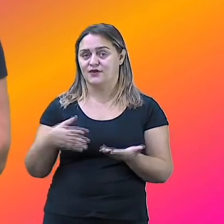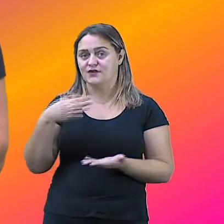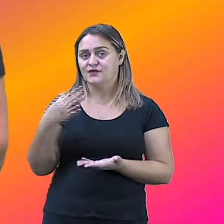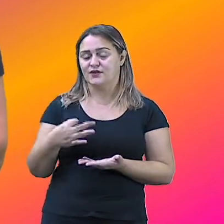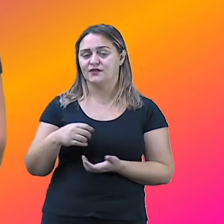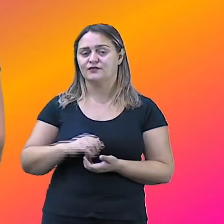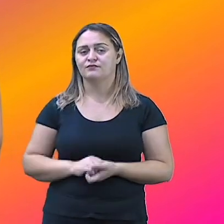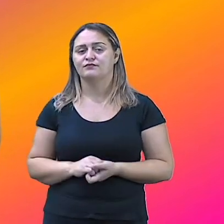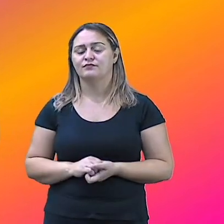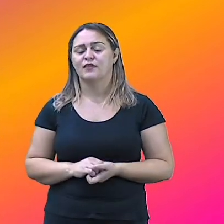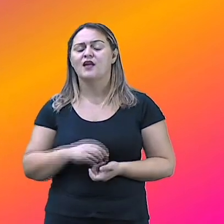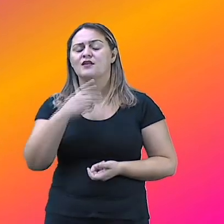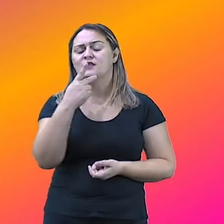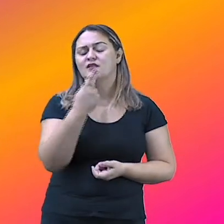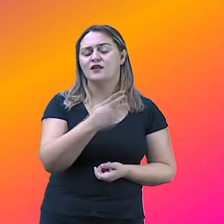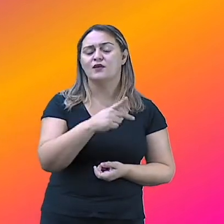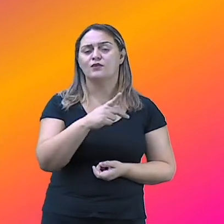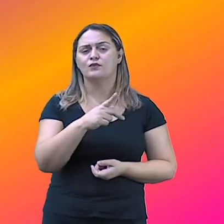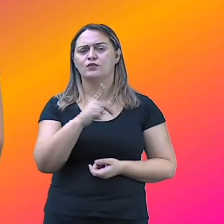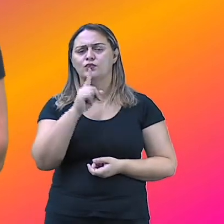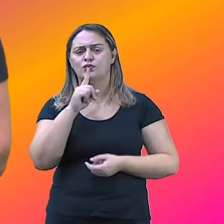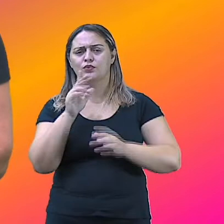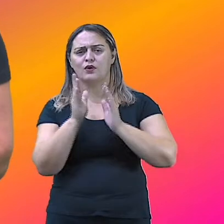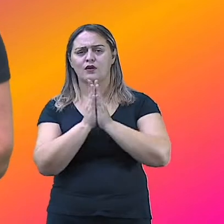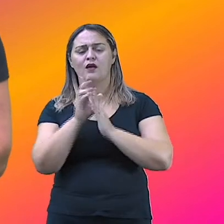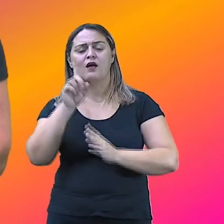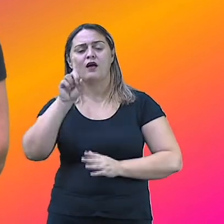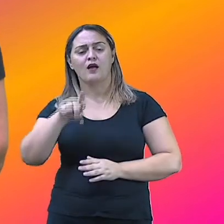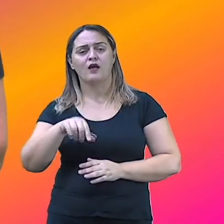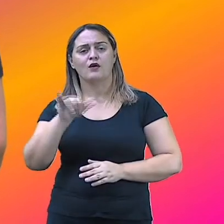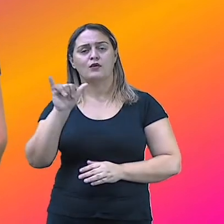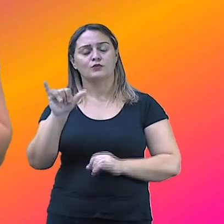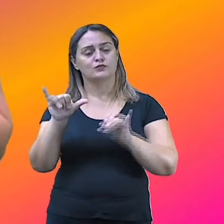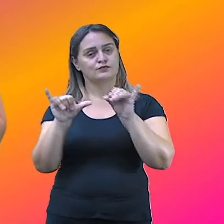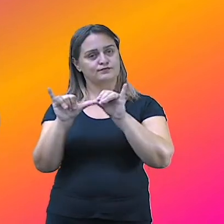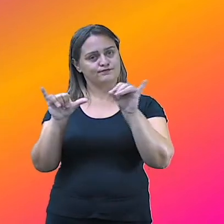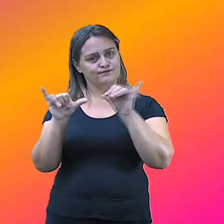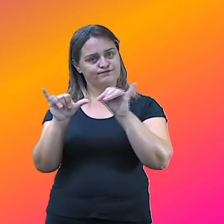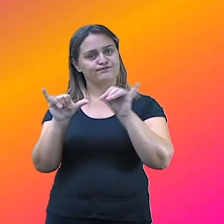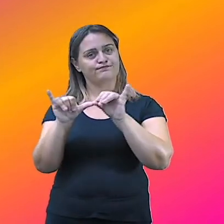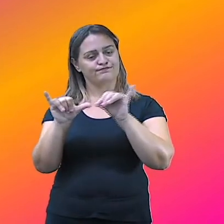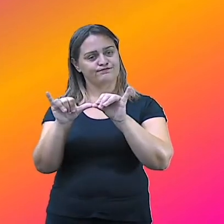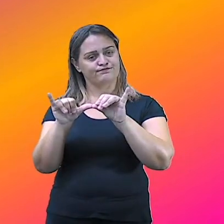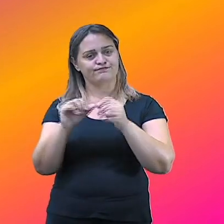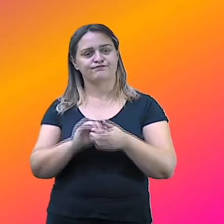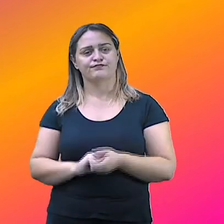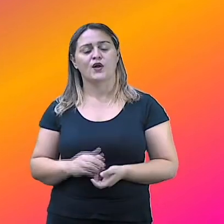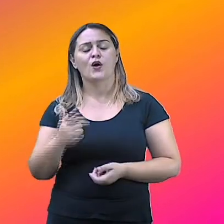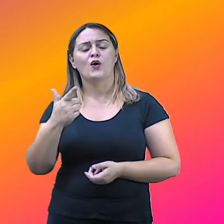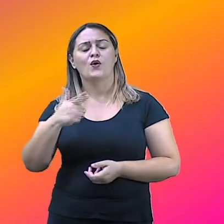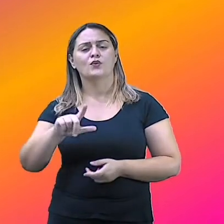aqui é o objeto indireto. Isso. Próximo exemplo.